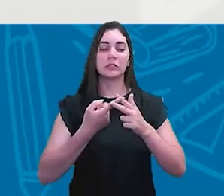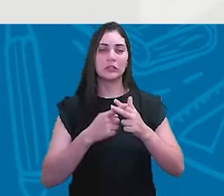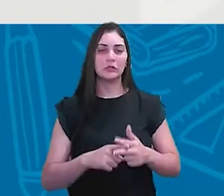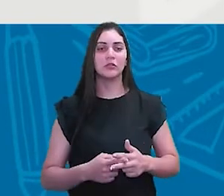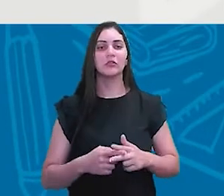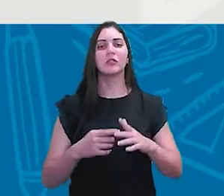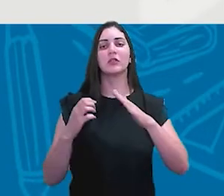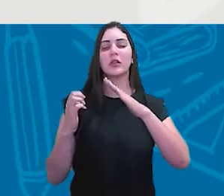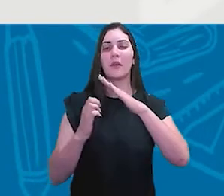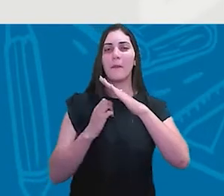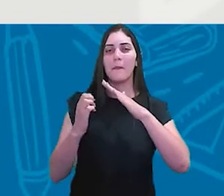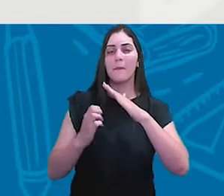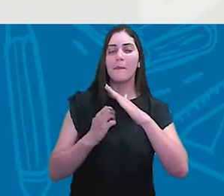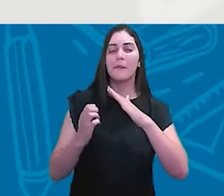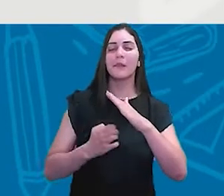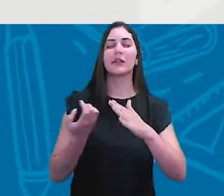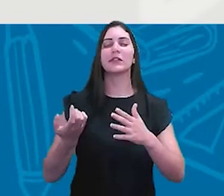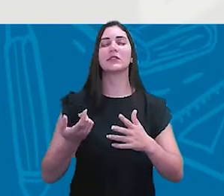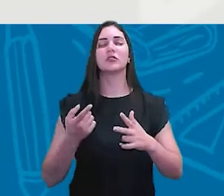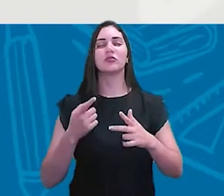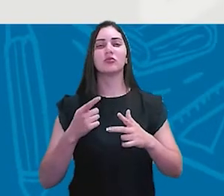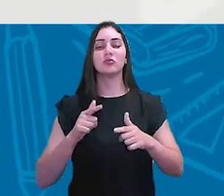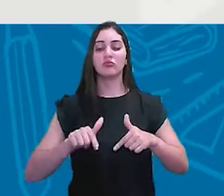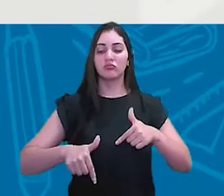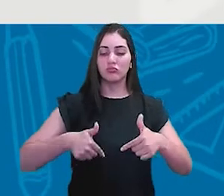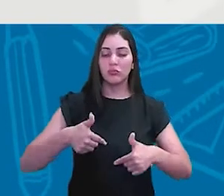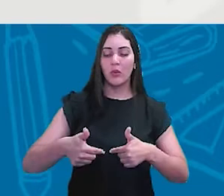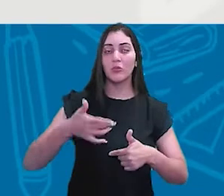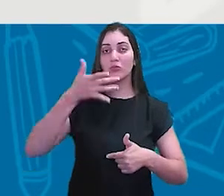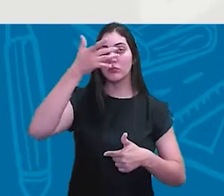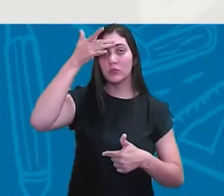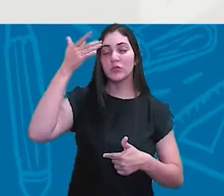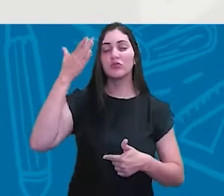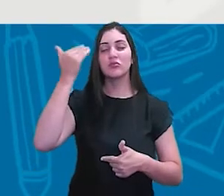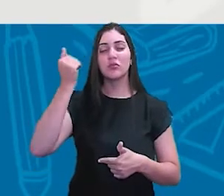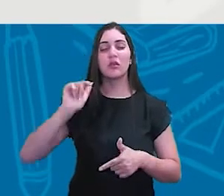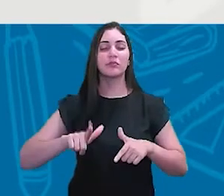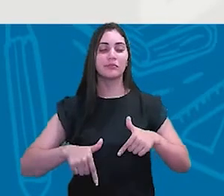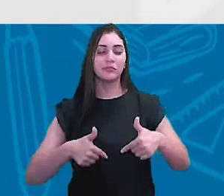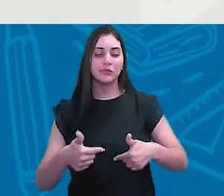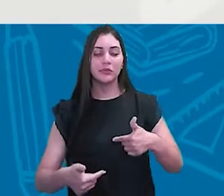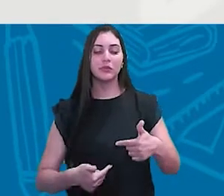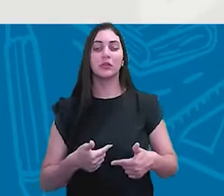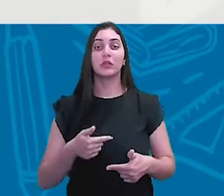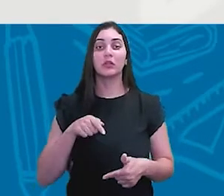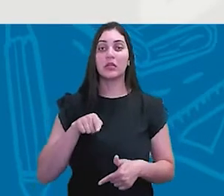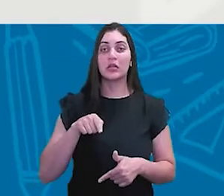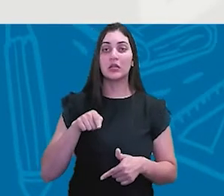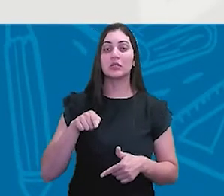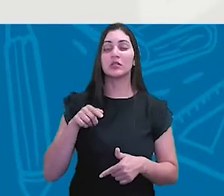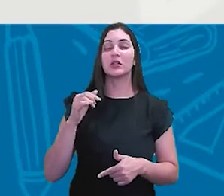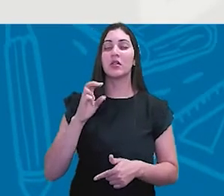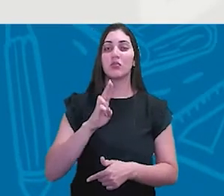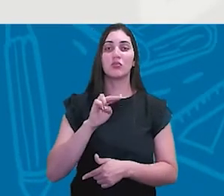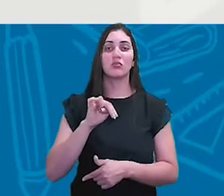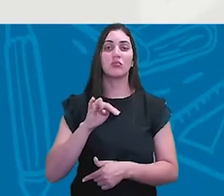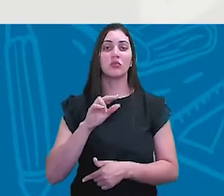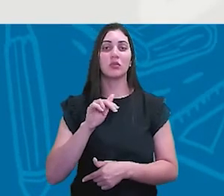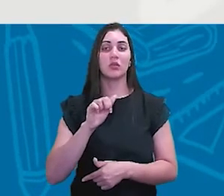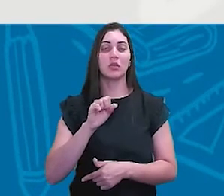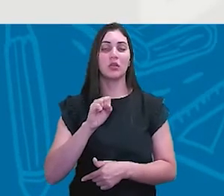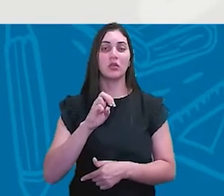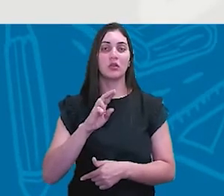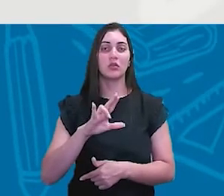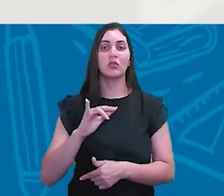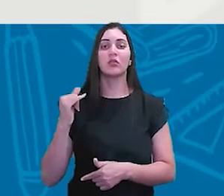com mão de obra qualificada. Então, essa questão da Unasul é bem importante